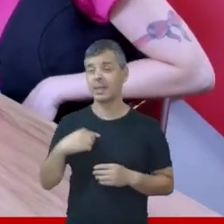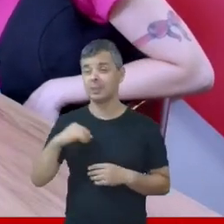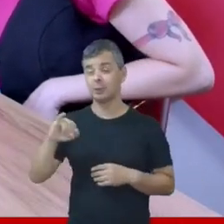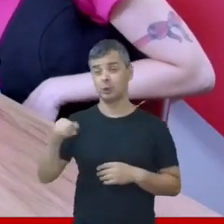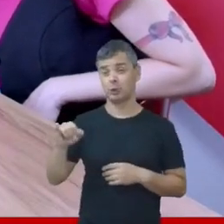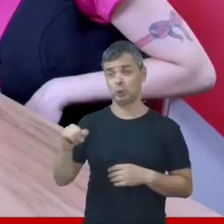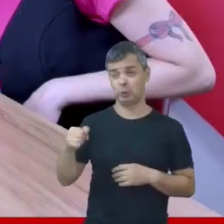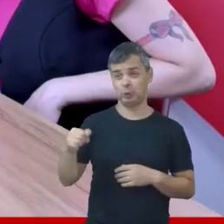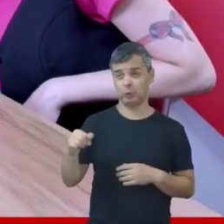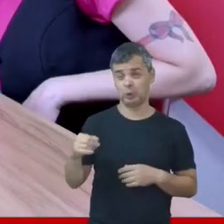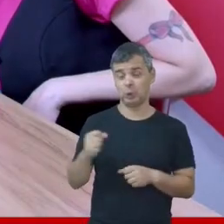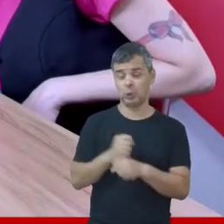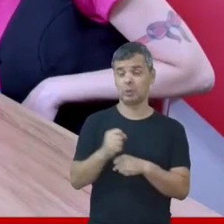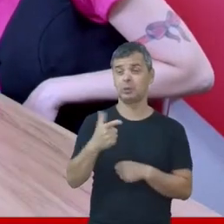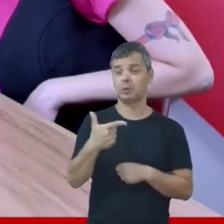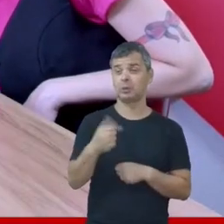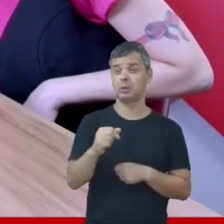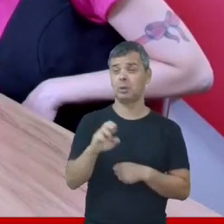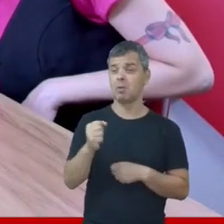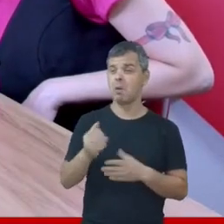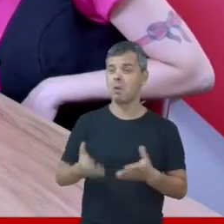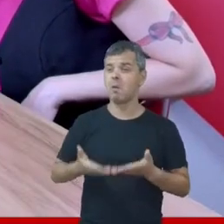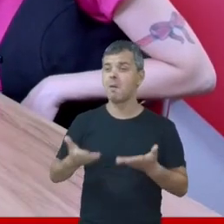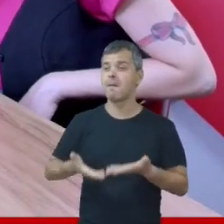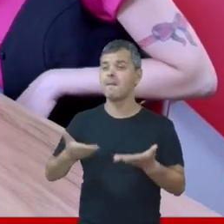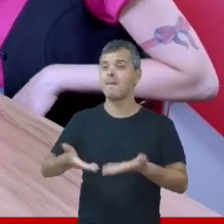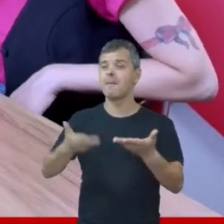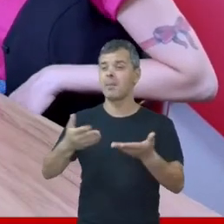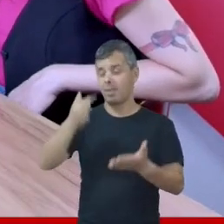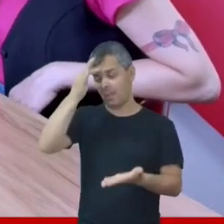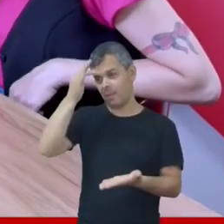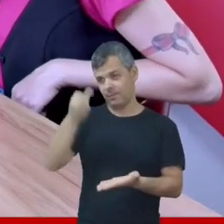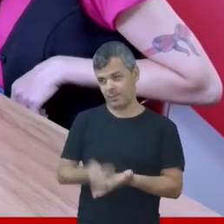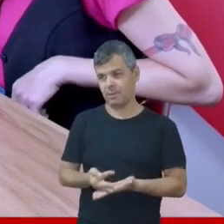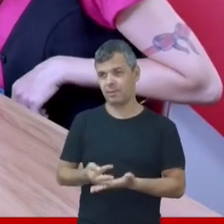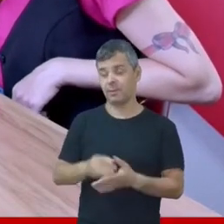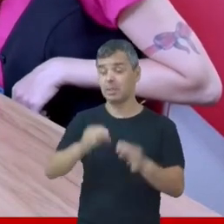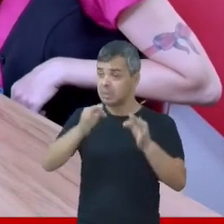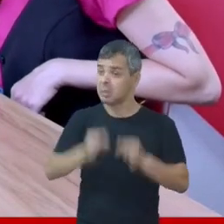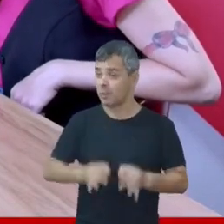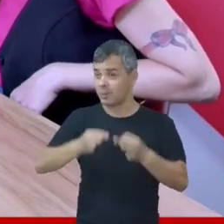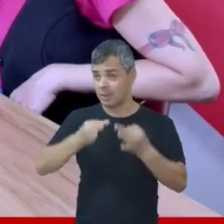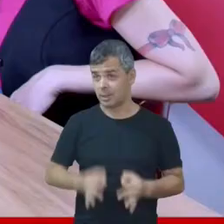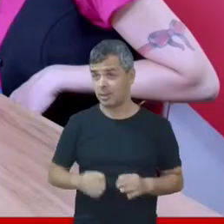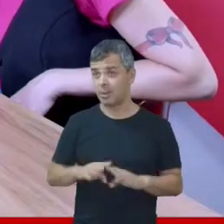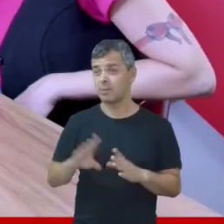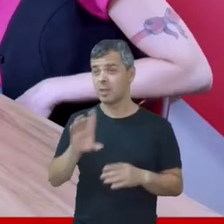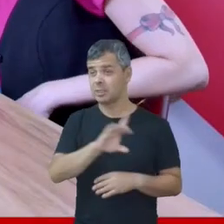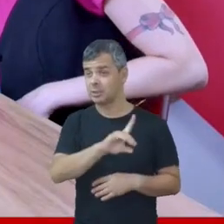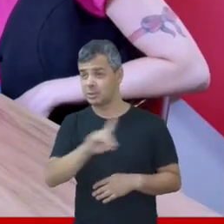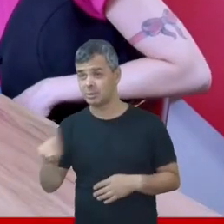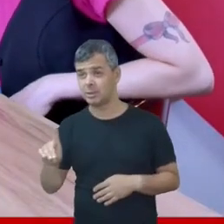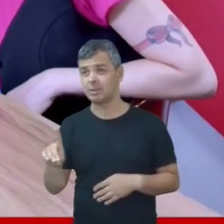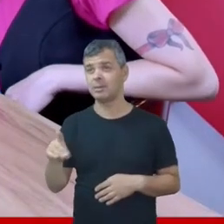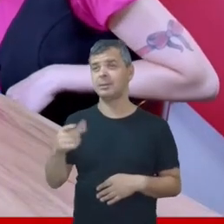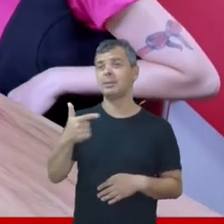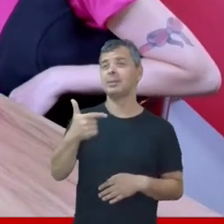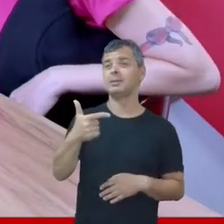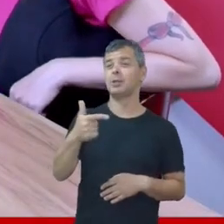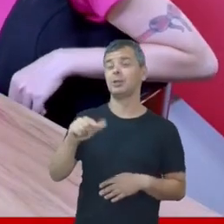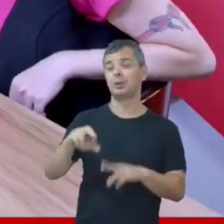de 2024, estamos aqui mobilizando, movimentando essa fé, né, Nádia? Não vai dar certo. Você não quer passar o dia dos namorados? Não quero passar o dia dos